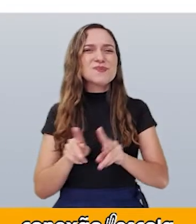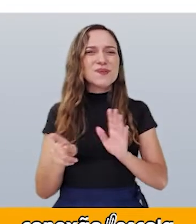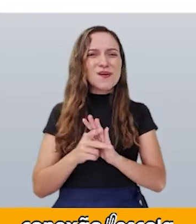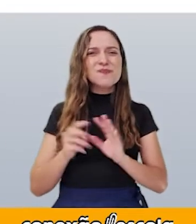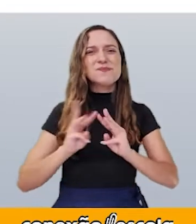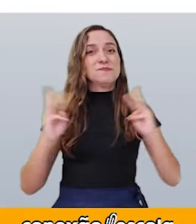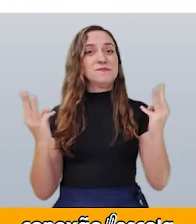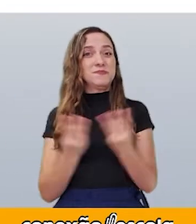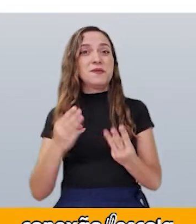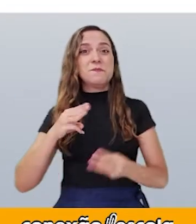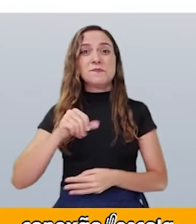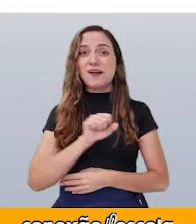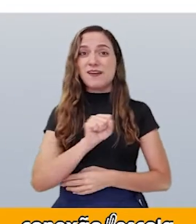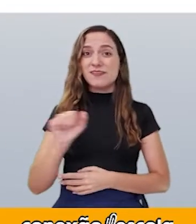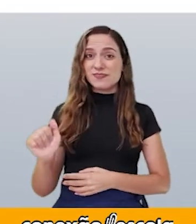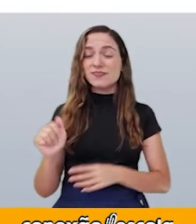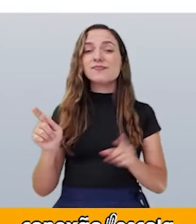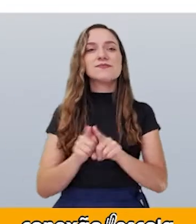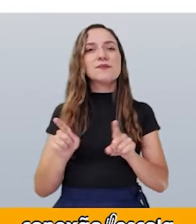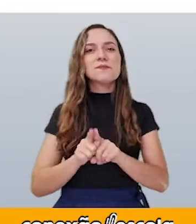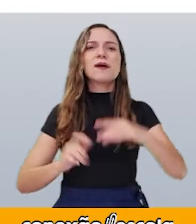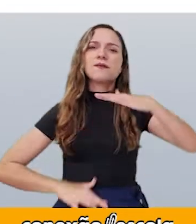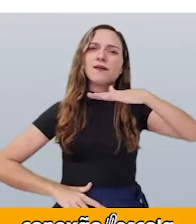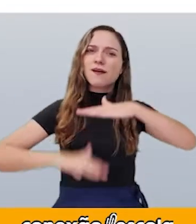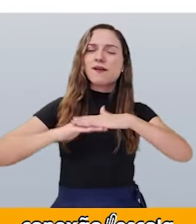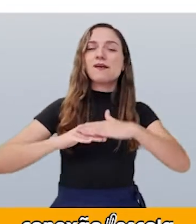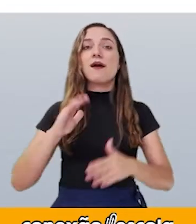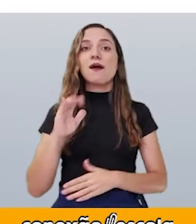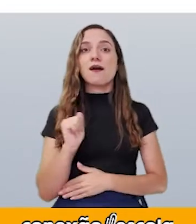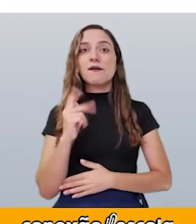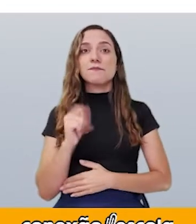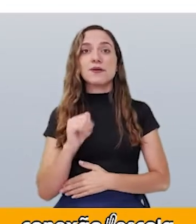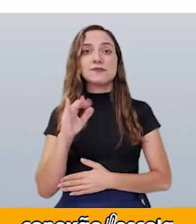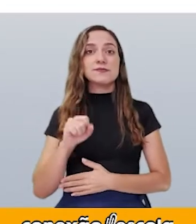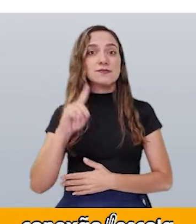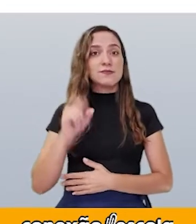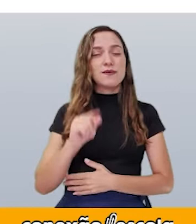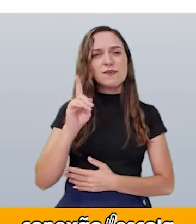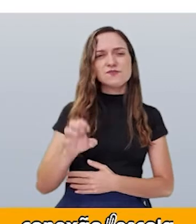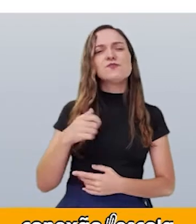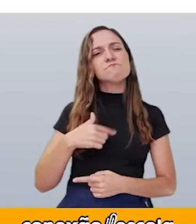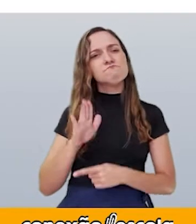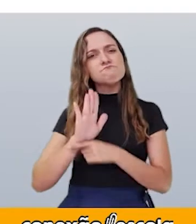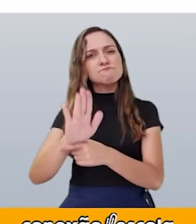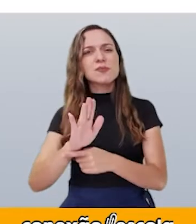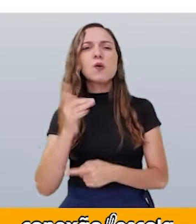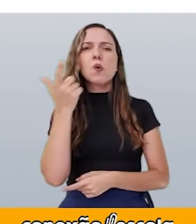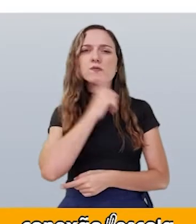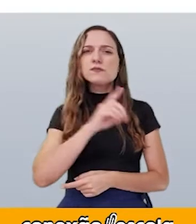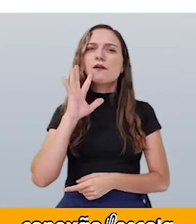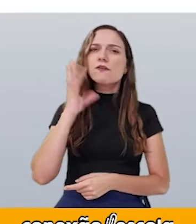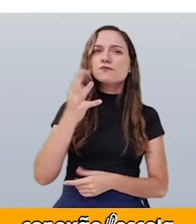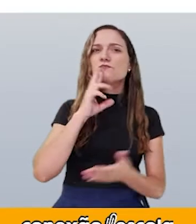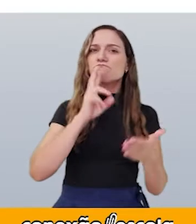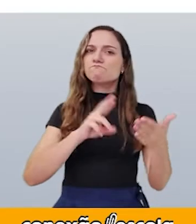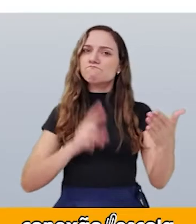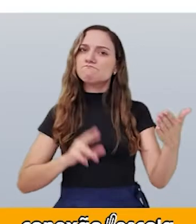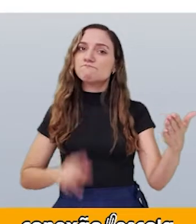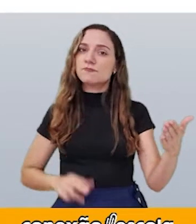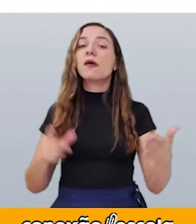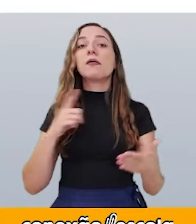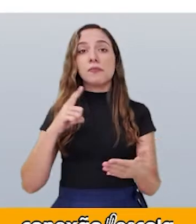de capacidade. E eu vou te ajudar a resolver algumas situações, problemas envolvendo